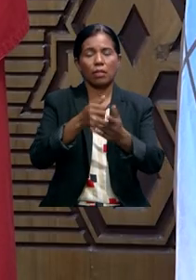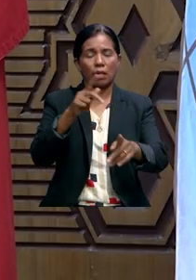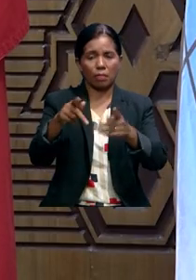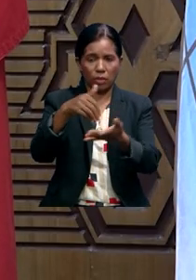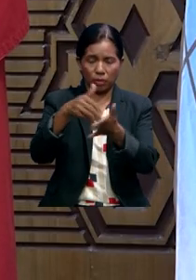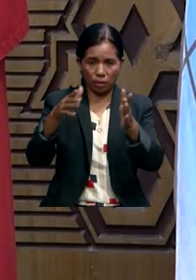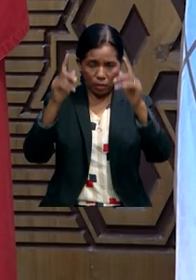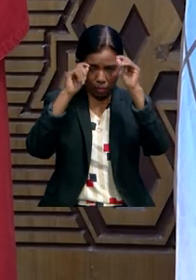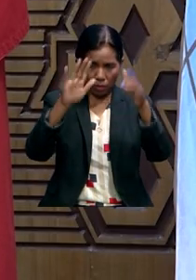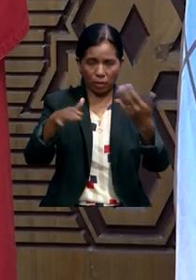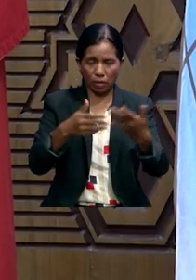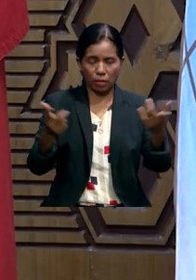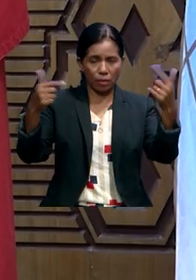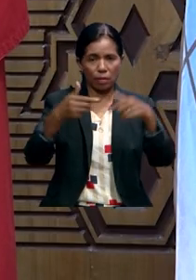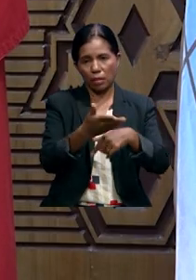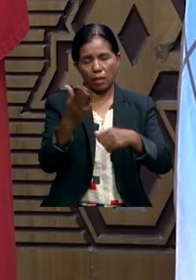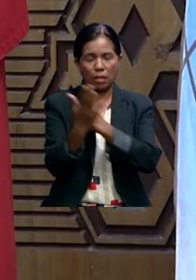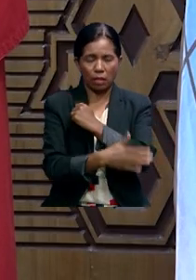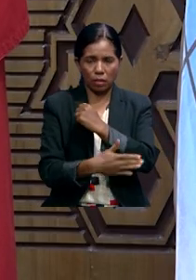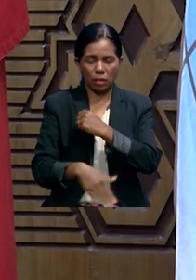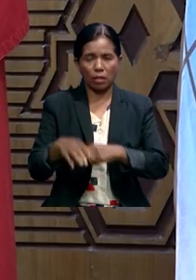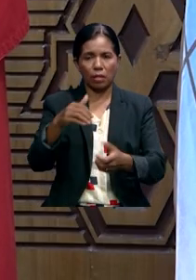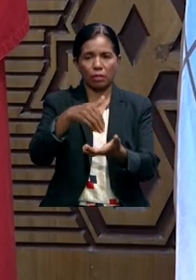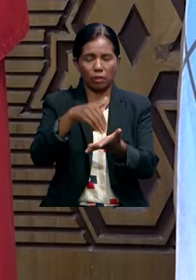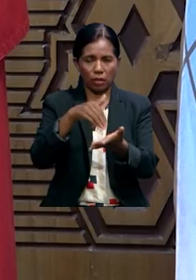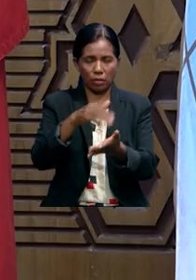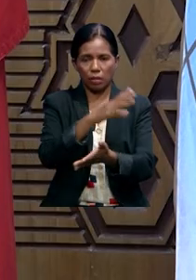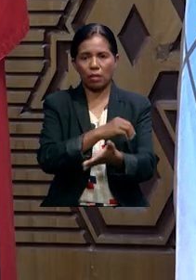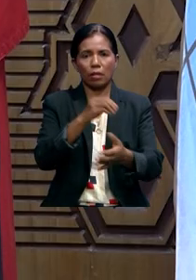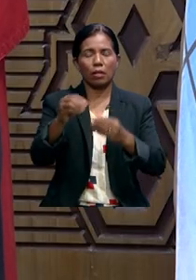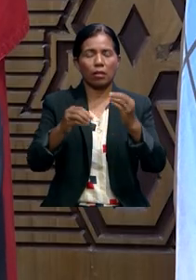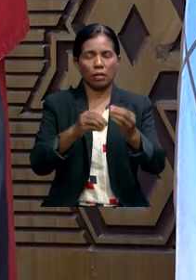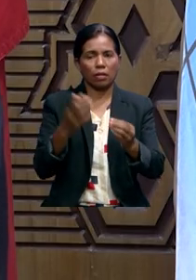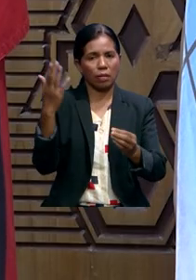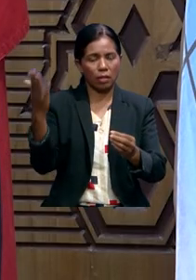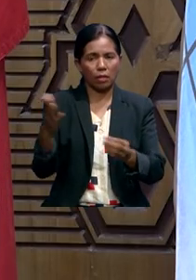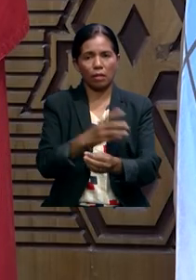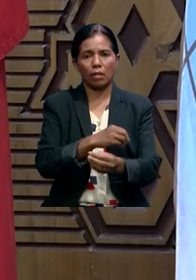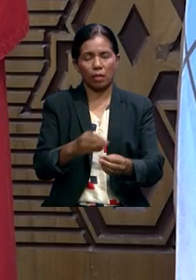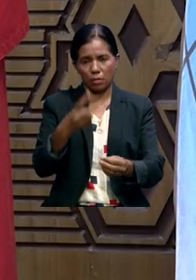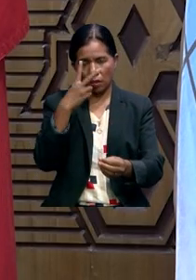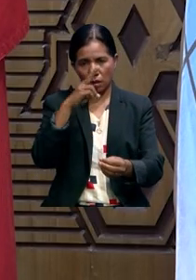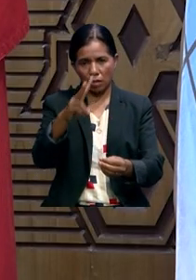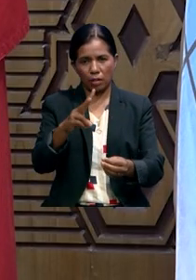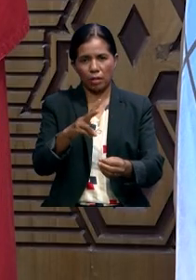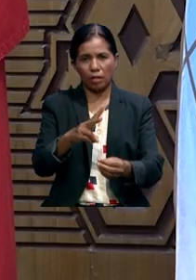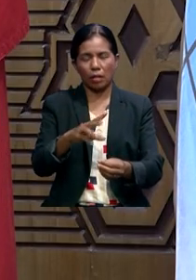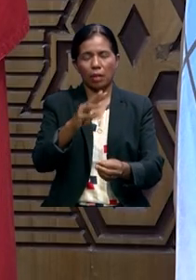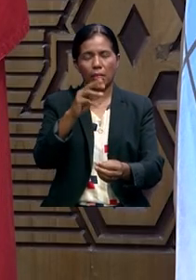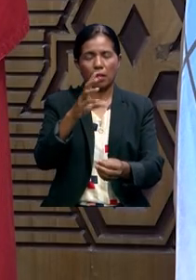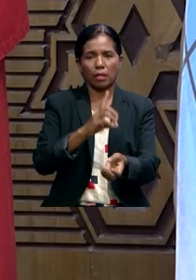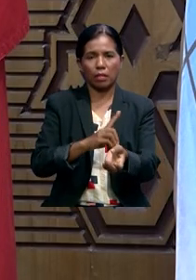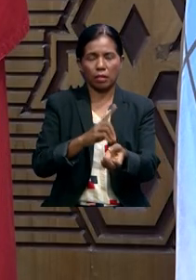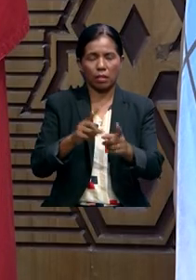sira atu mai iha iminia rain ba Hong Kong atu estuda informazeng no medisina nian no mos atu hare ba informazeng medisina